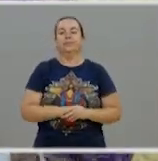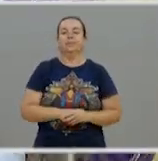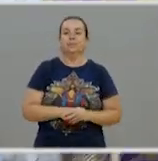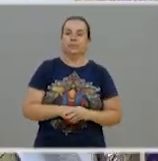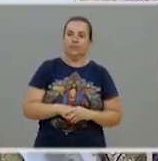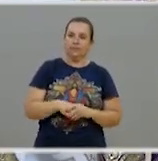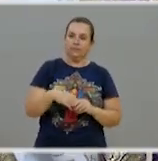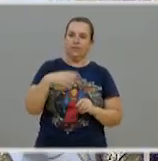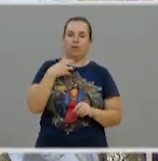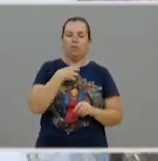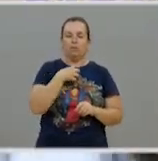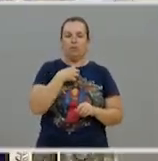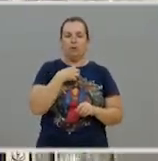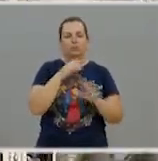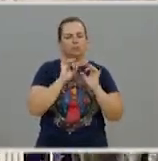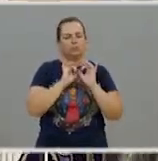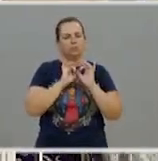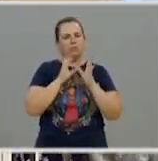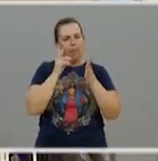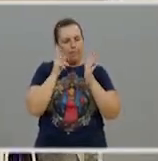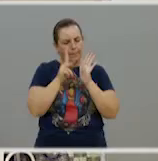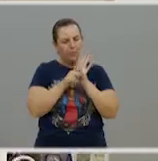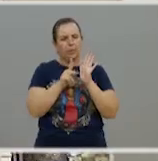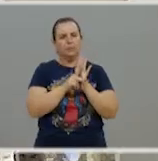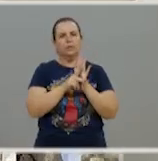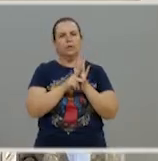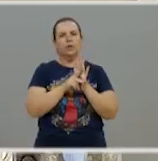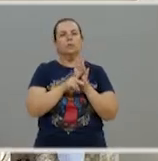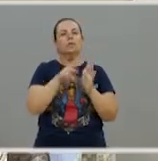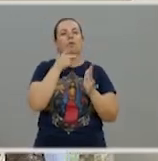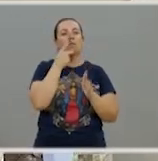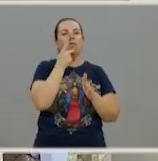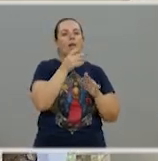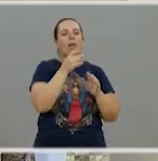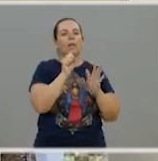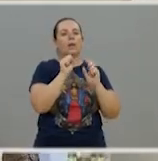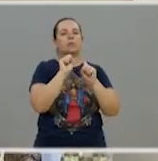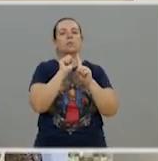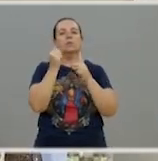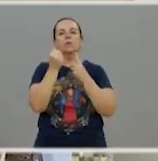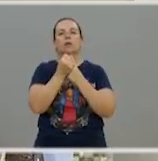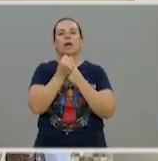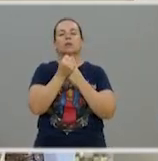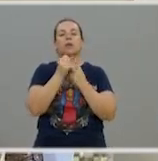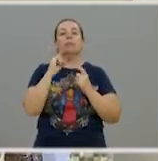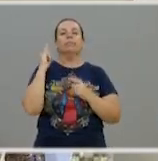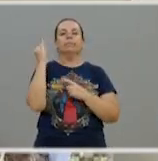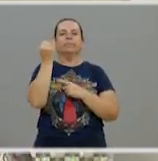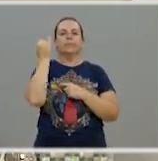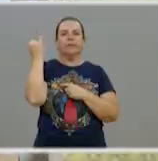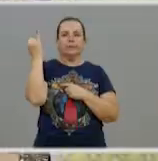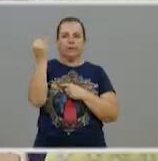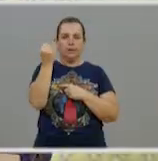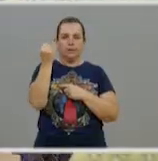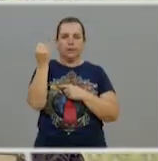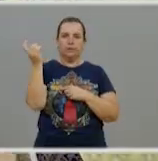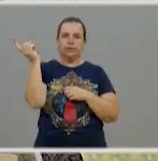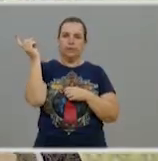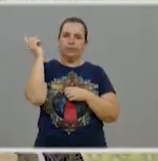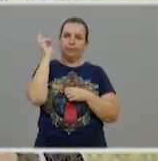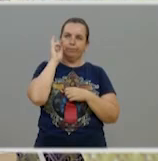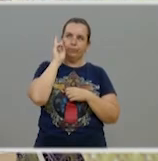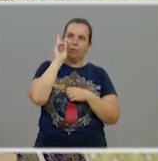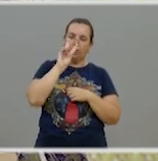bem específicos, chama a atenção da sociedade sobre a necessidade de voltarmos ao